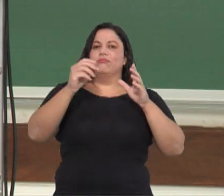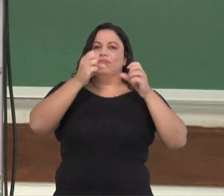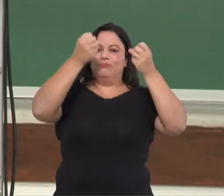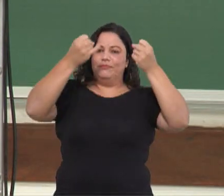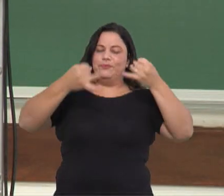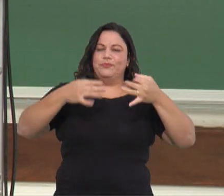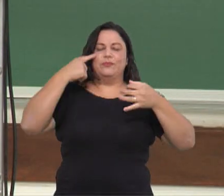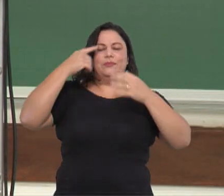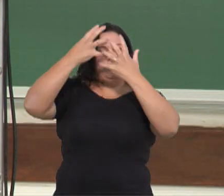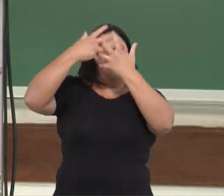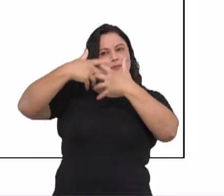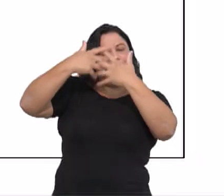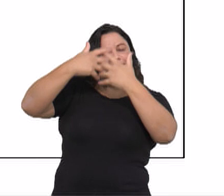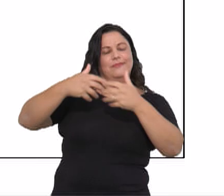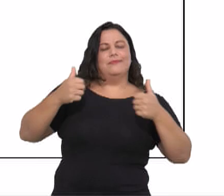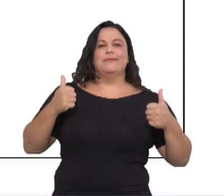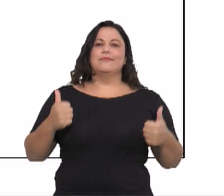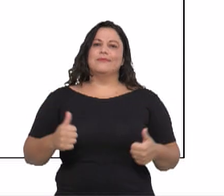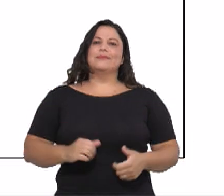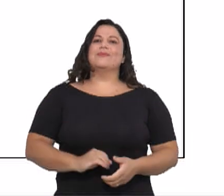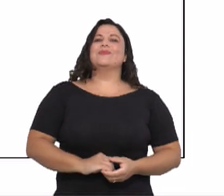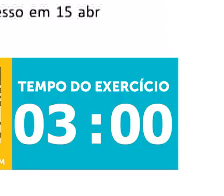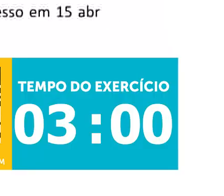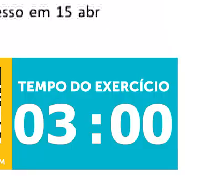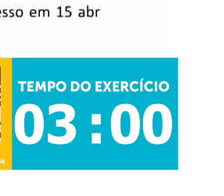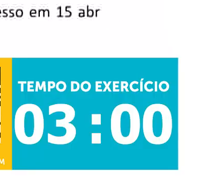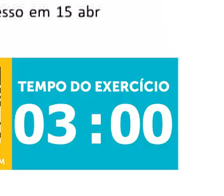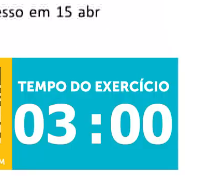fazerem a análise. Até já!